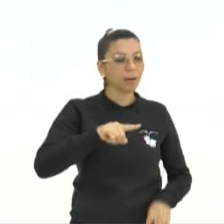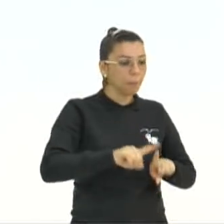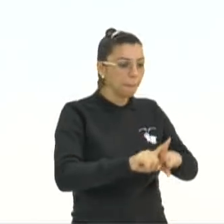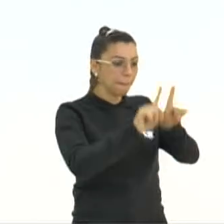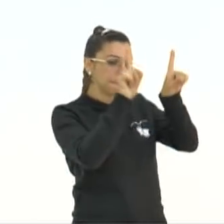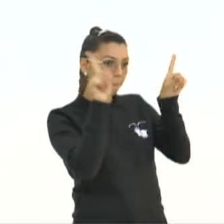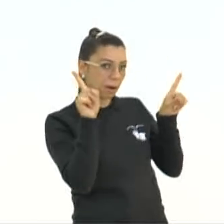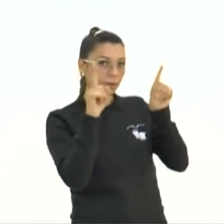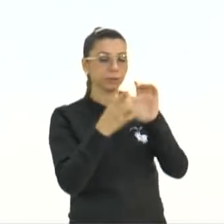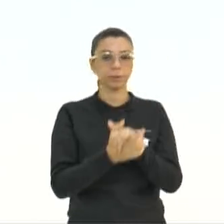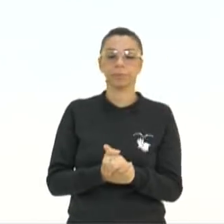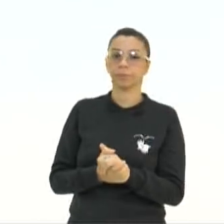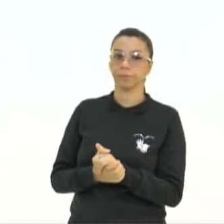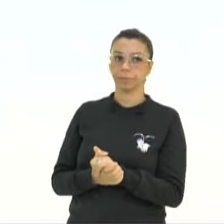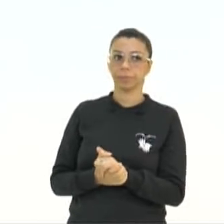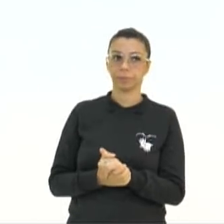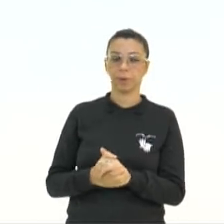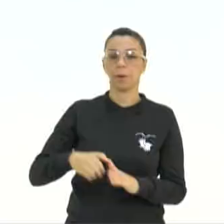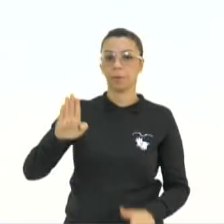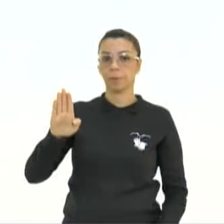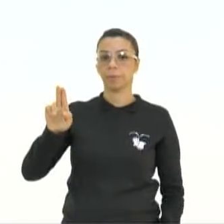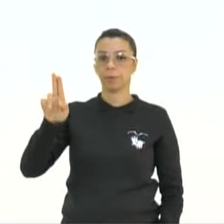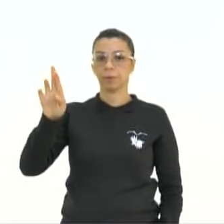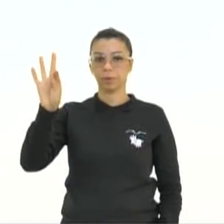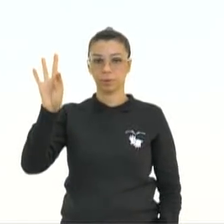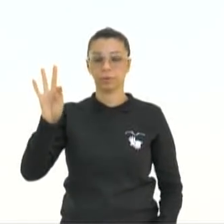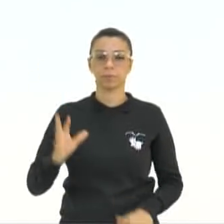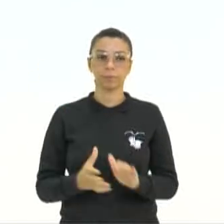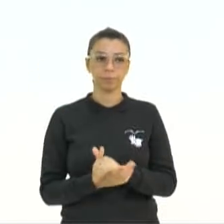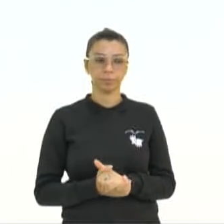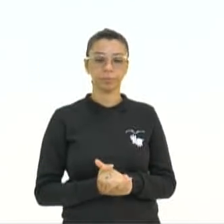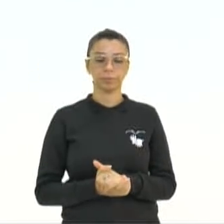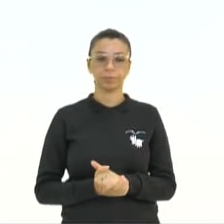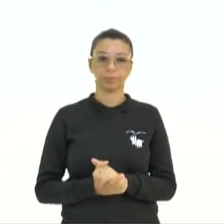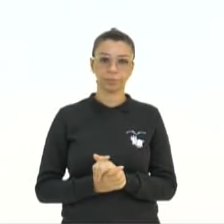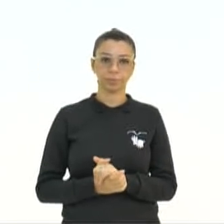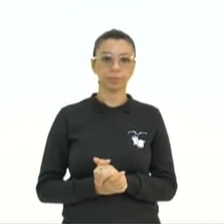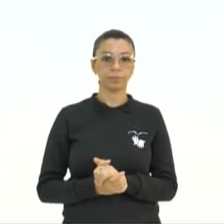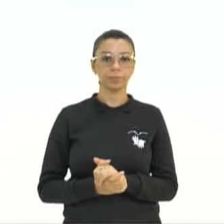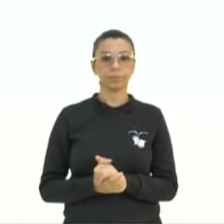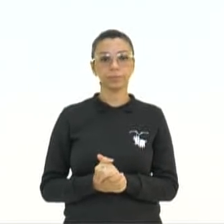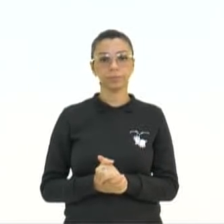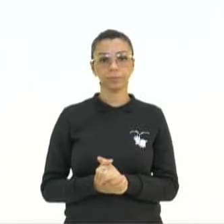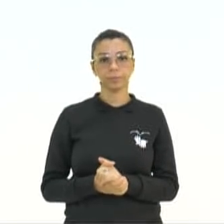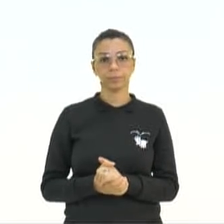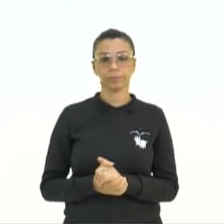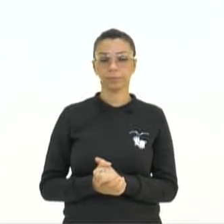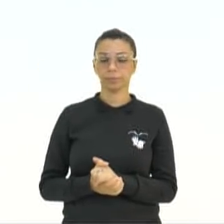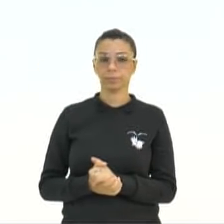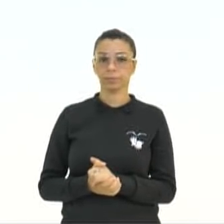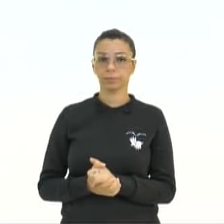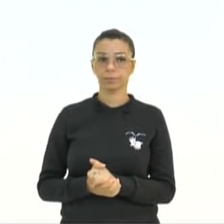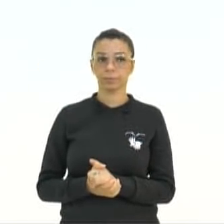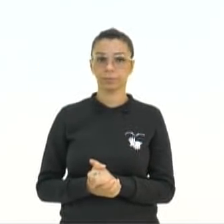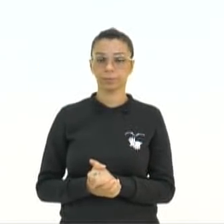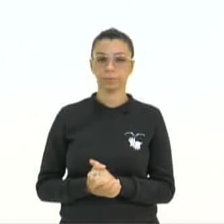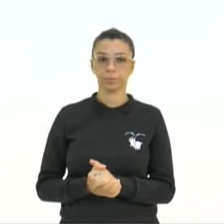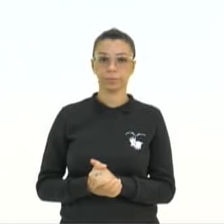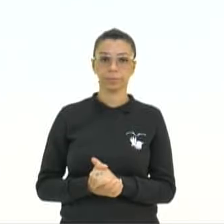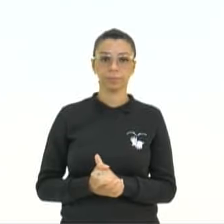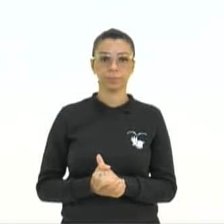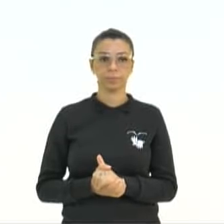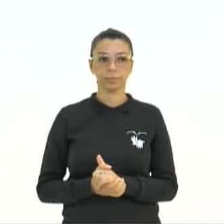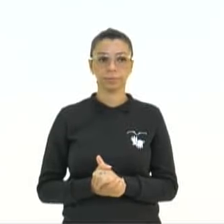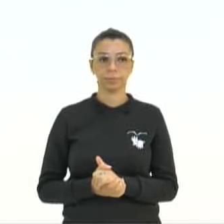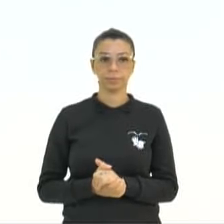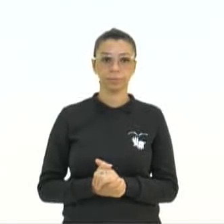ser exceção de but. Então, olha o exemplo. We wanted to do the dinner, but we were